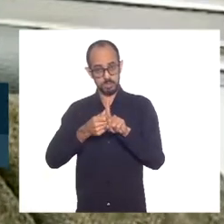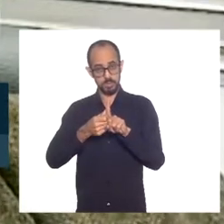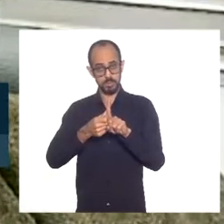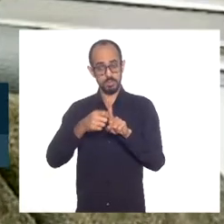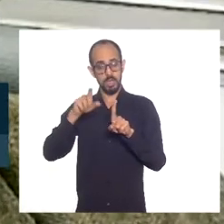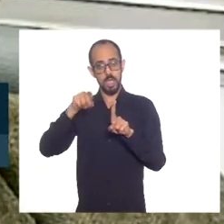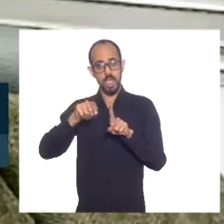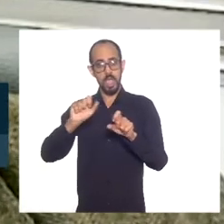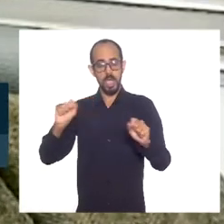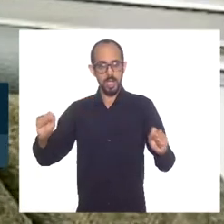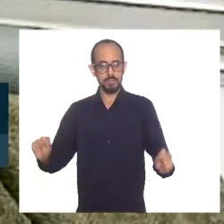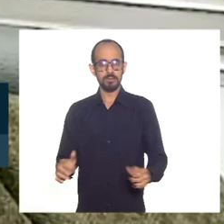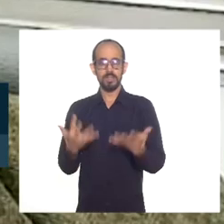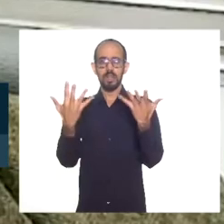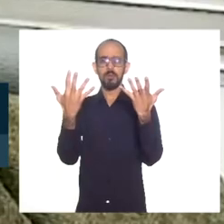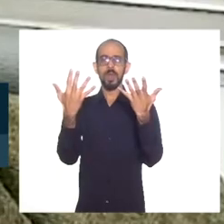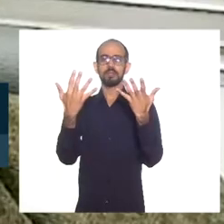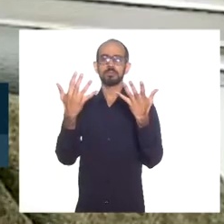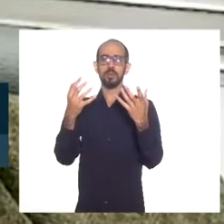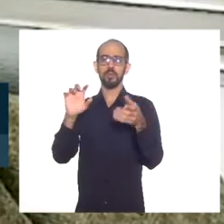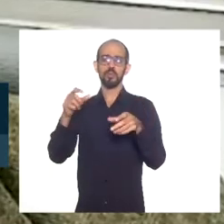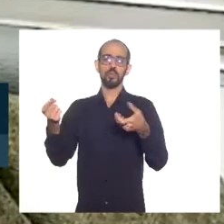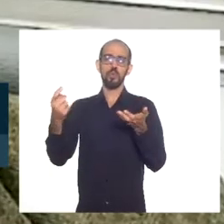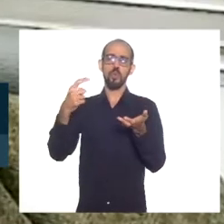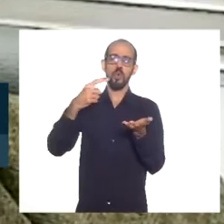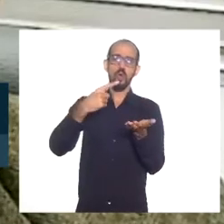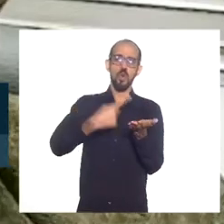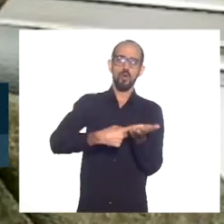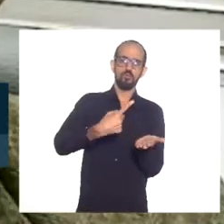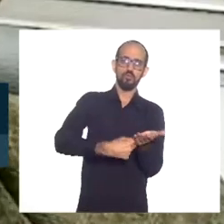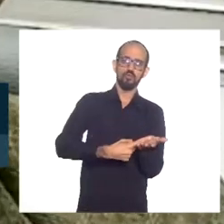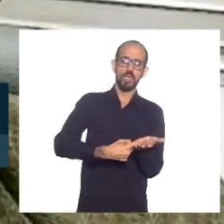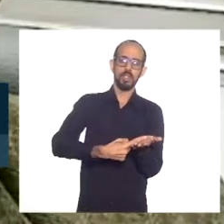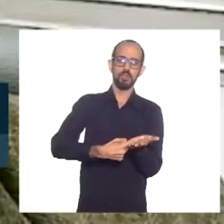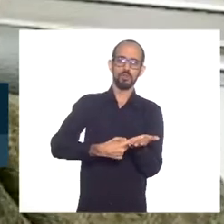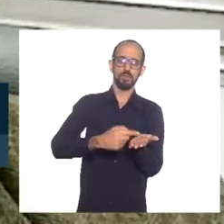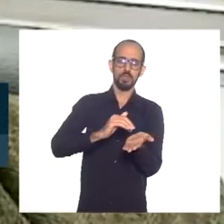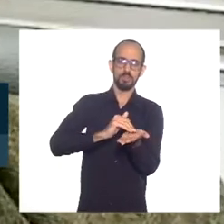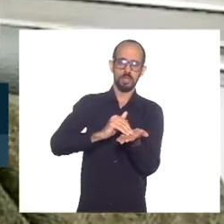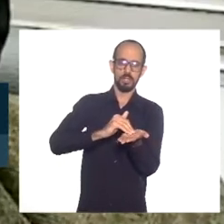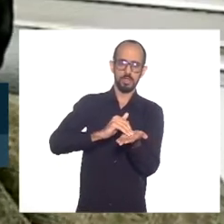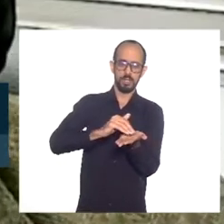a celebração do convênio entre a Secretaria de Fazenda, isto